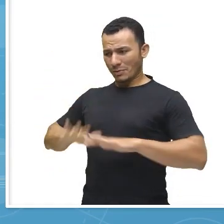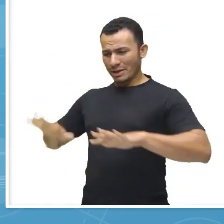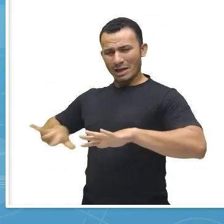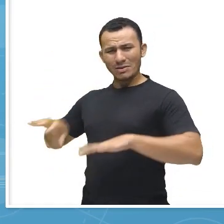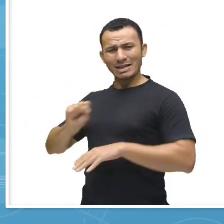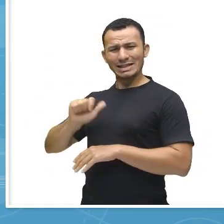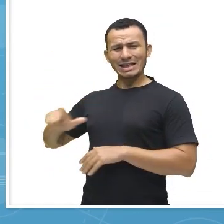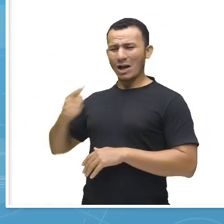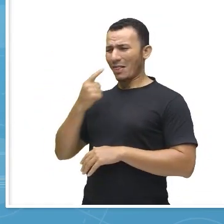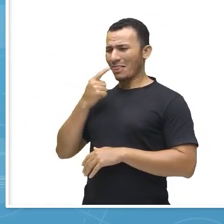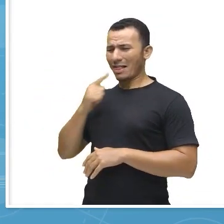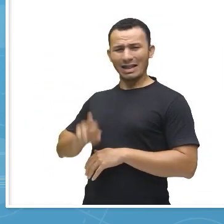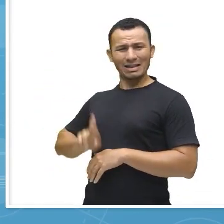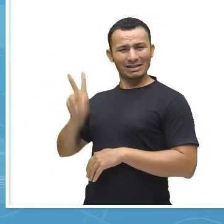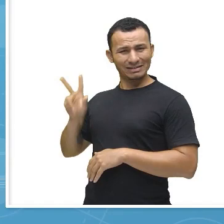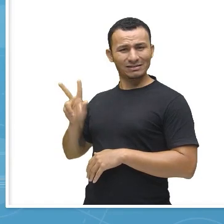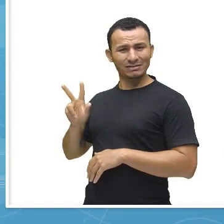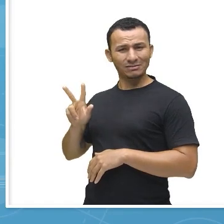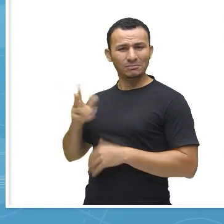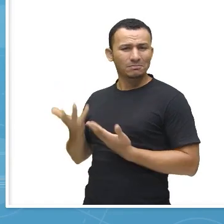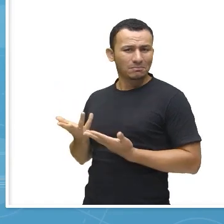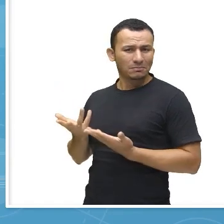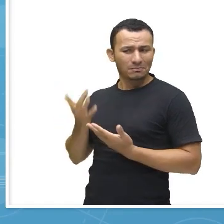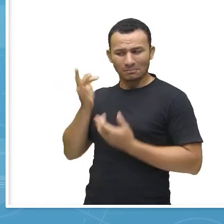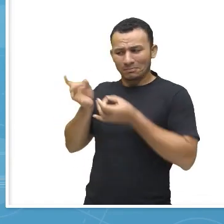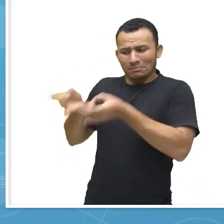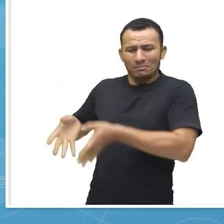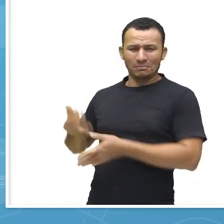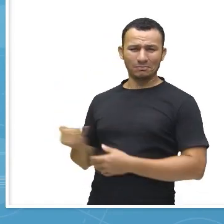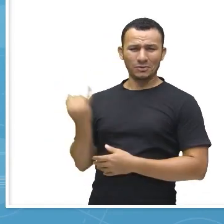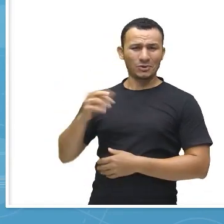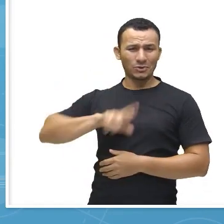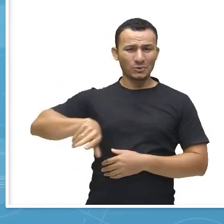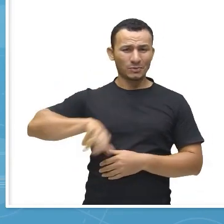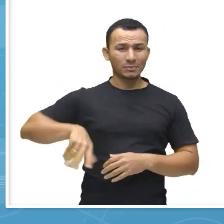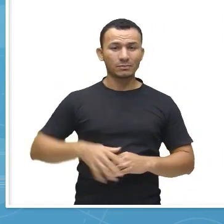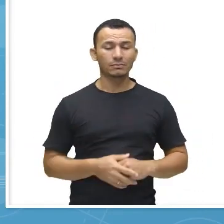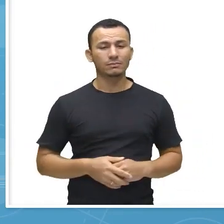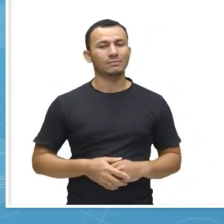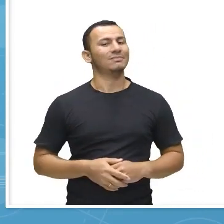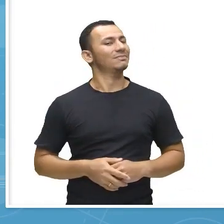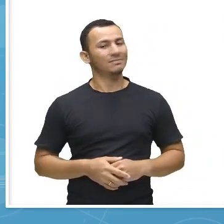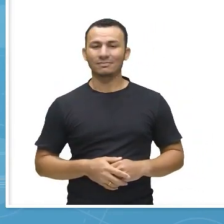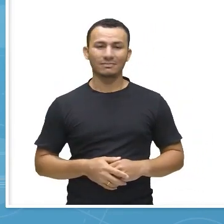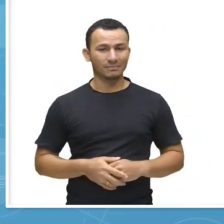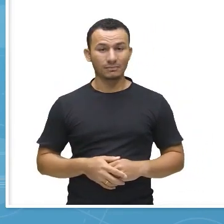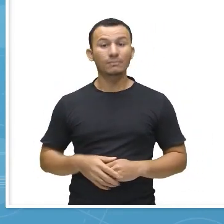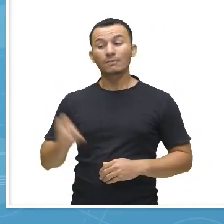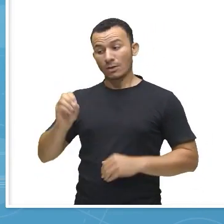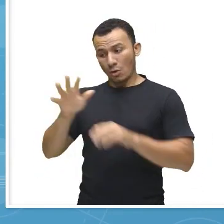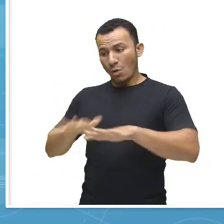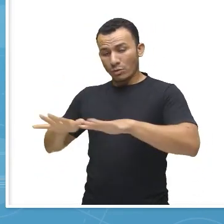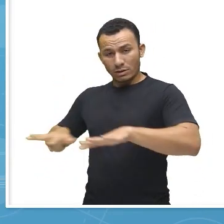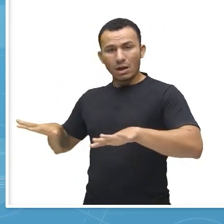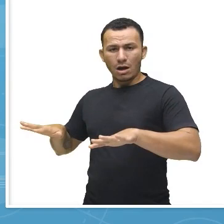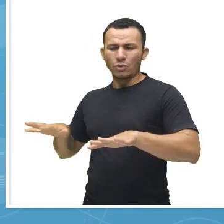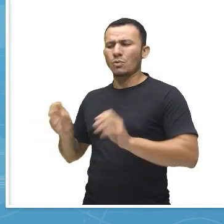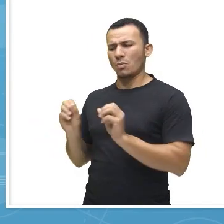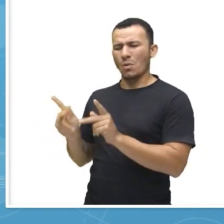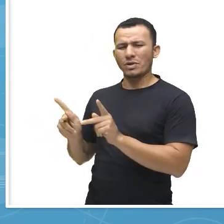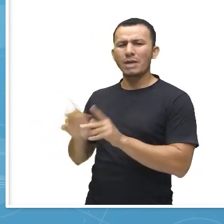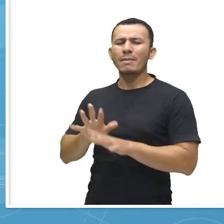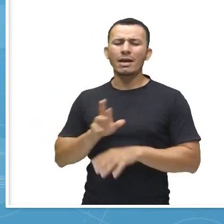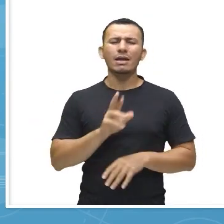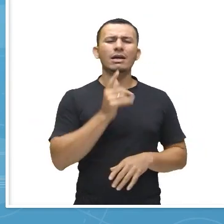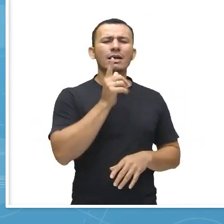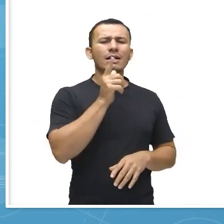então ela não é tão importante assim. Não, os oceanos não vai beber, mas e os rios? Os rios também